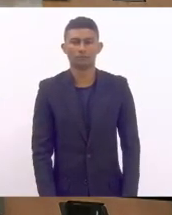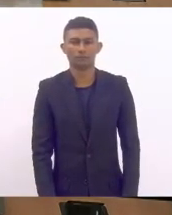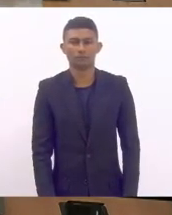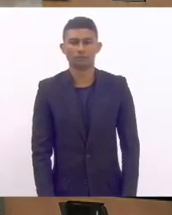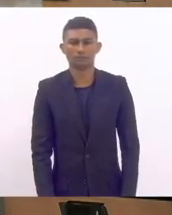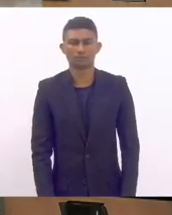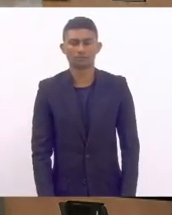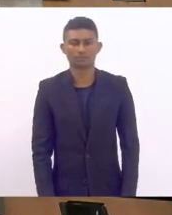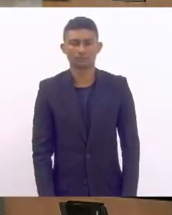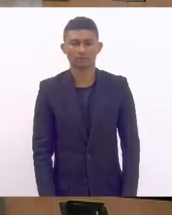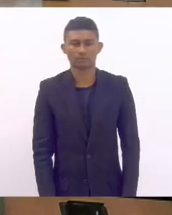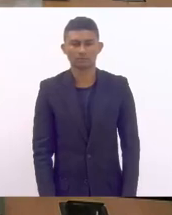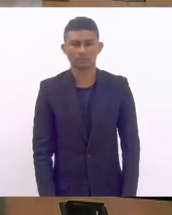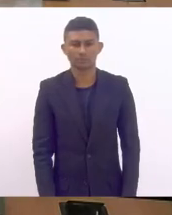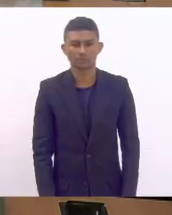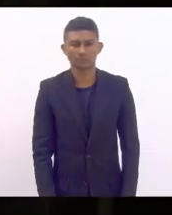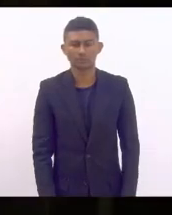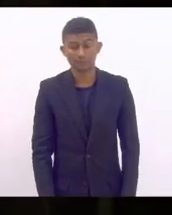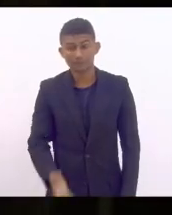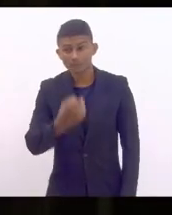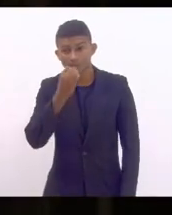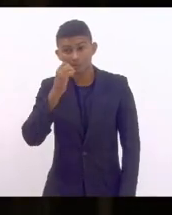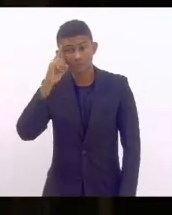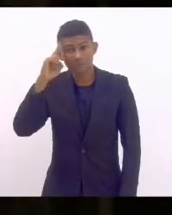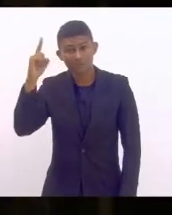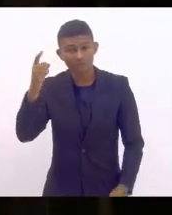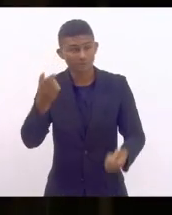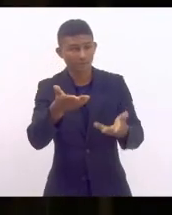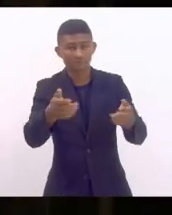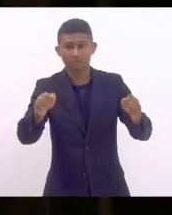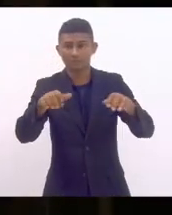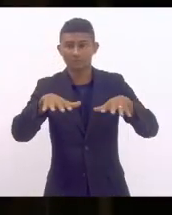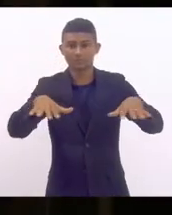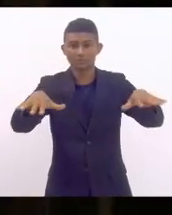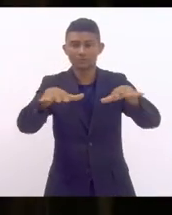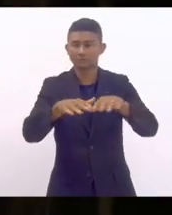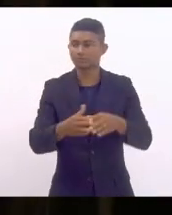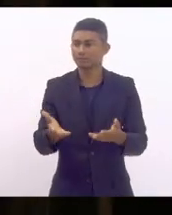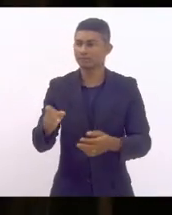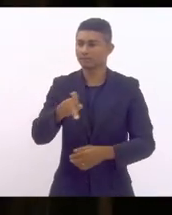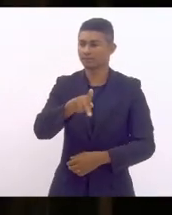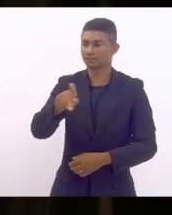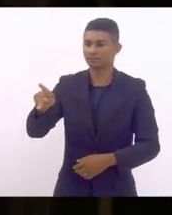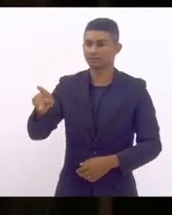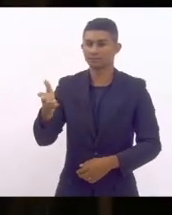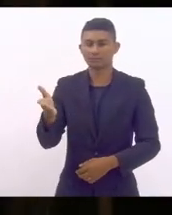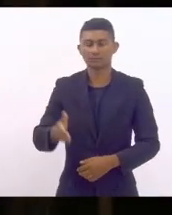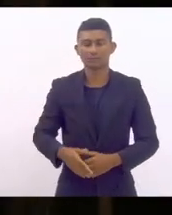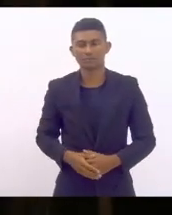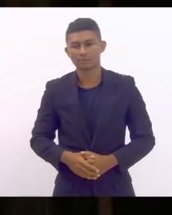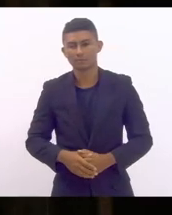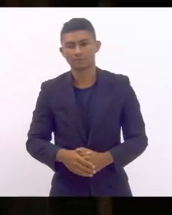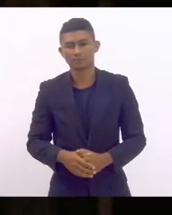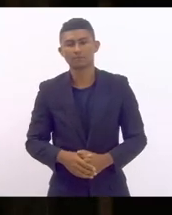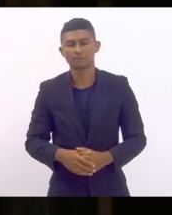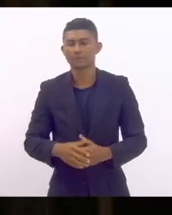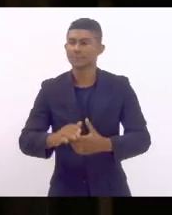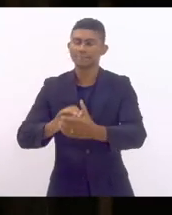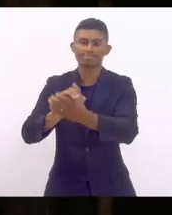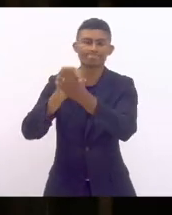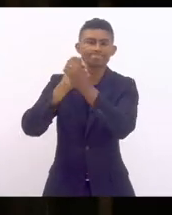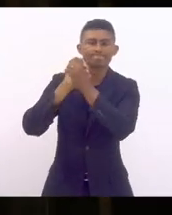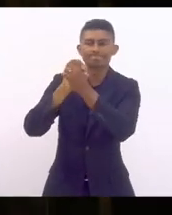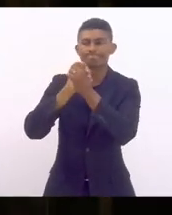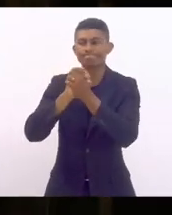Oi bom dia a todos e todos Presidente no momento que ele cumprimento